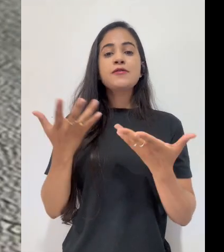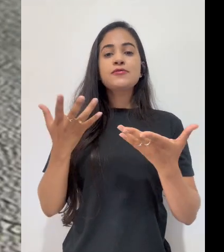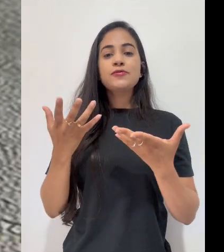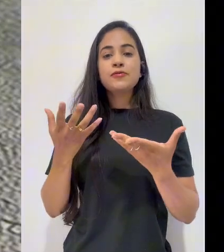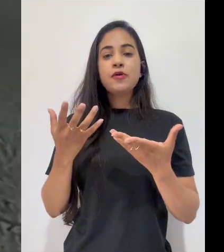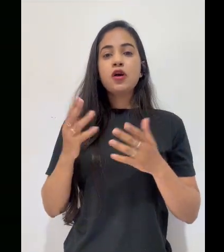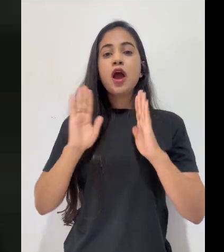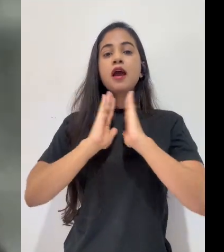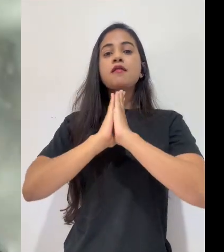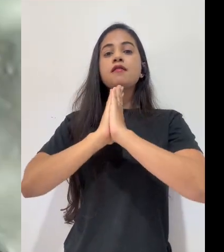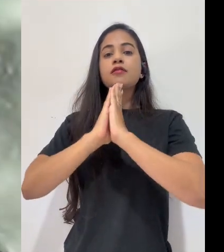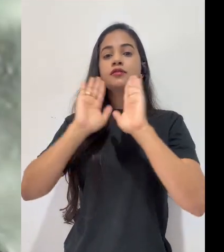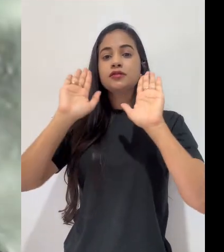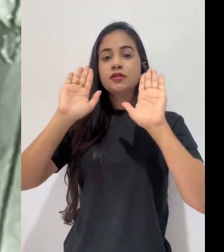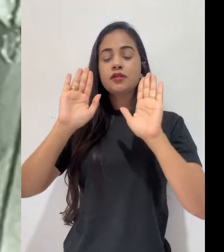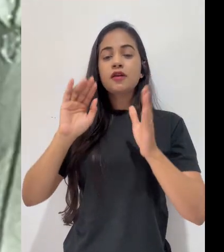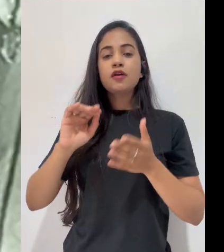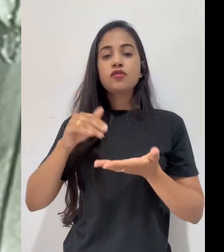livrar do negrão.